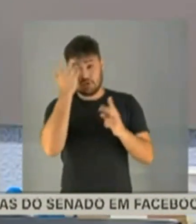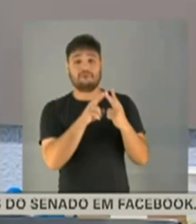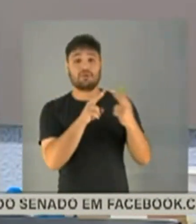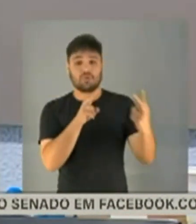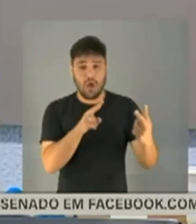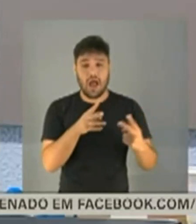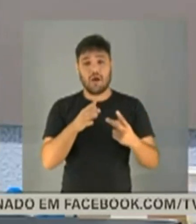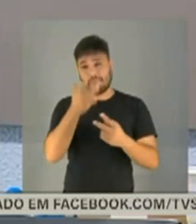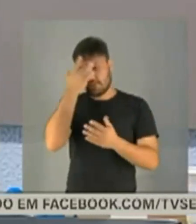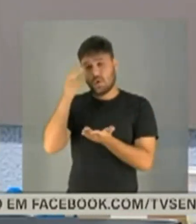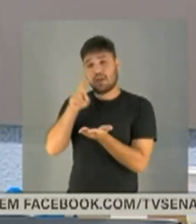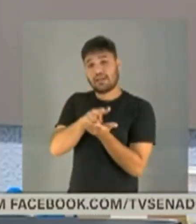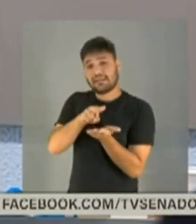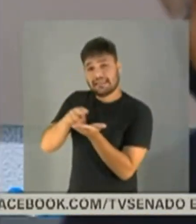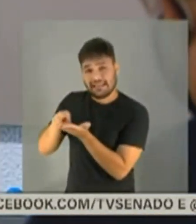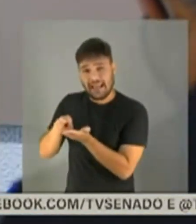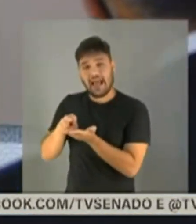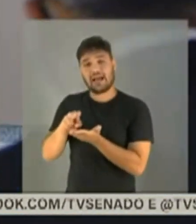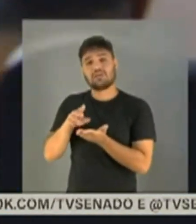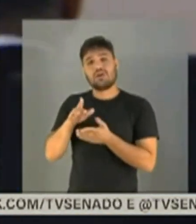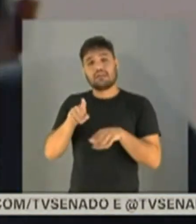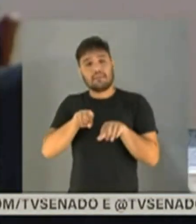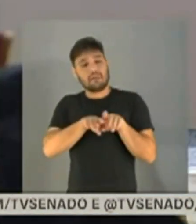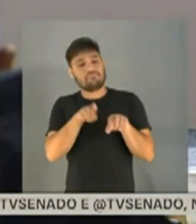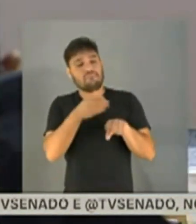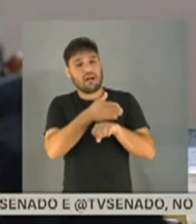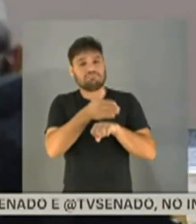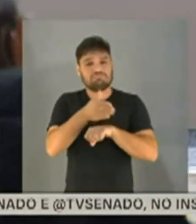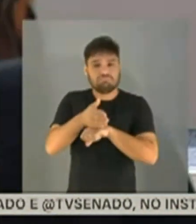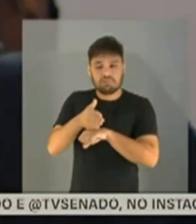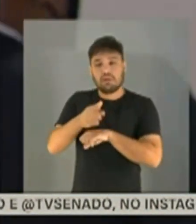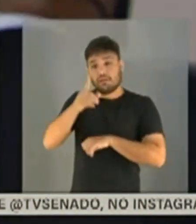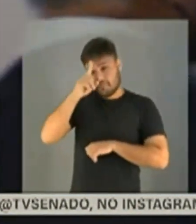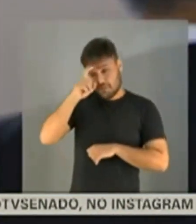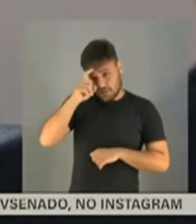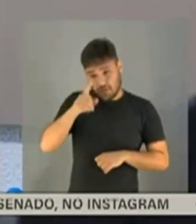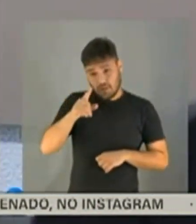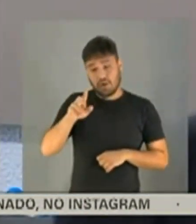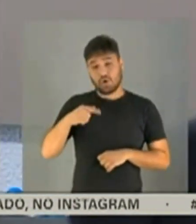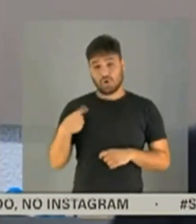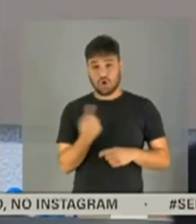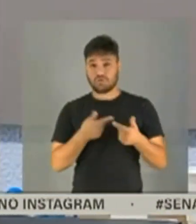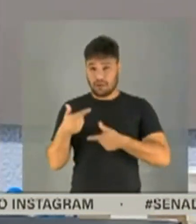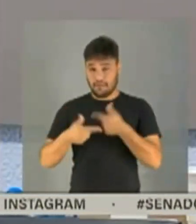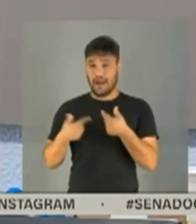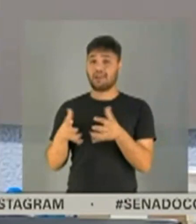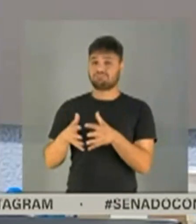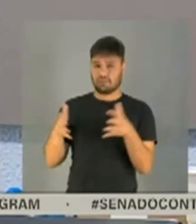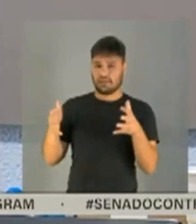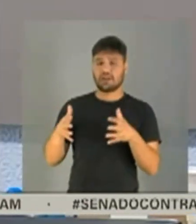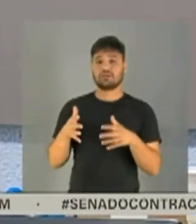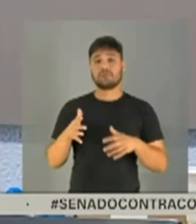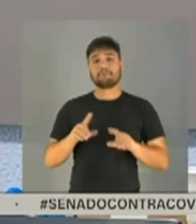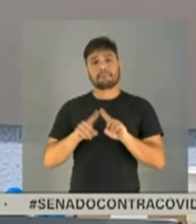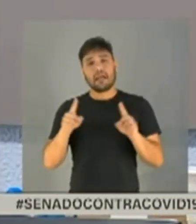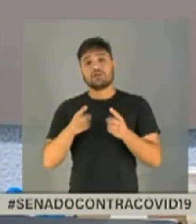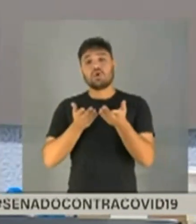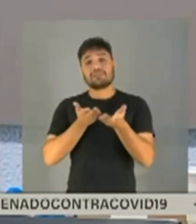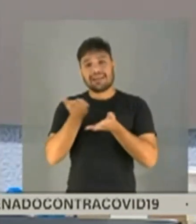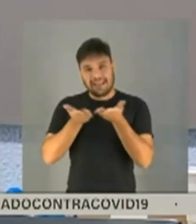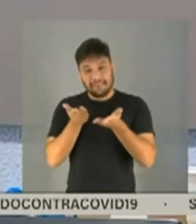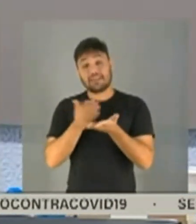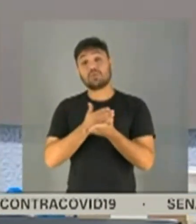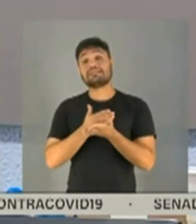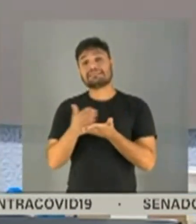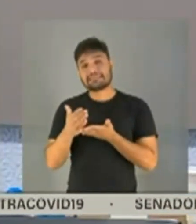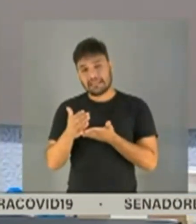internados, principalmente rondas que a gente faz em UTI, então a abrangência do nosso trabalho é grande, mas considerando o tratamento